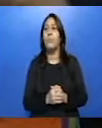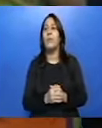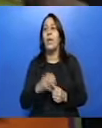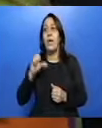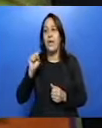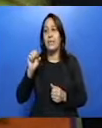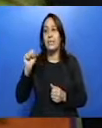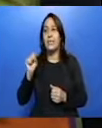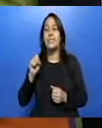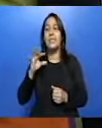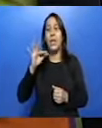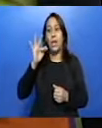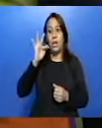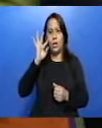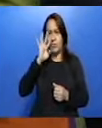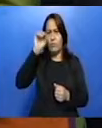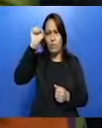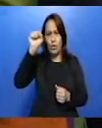Forte.